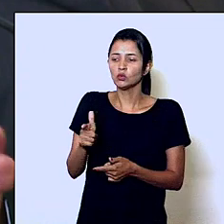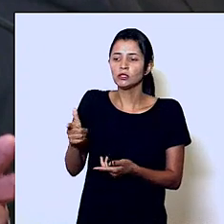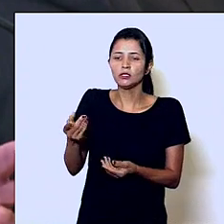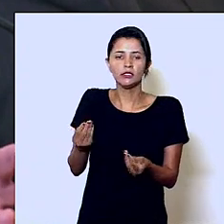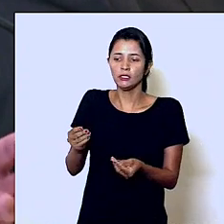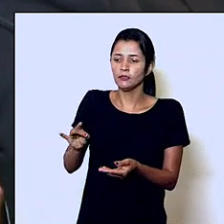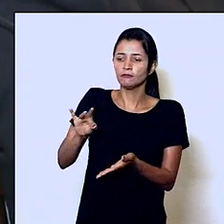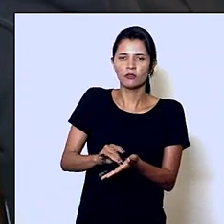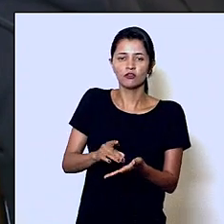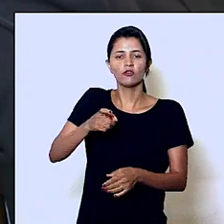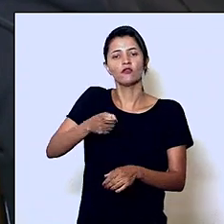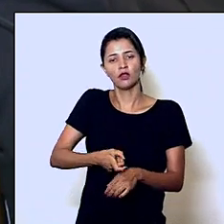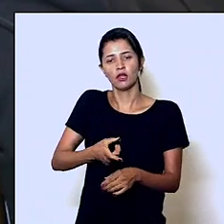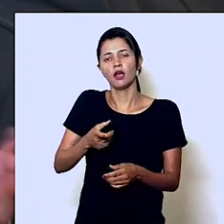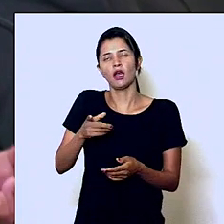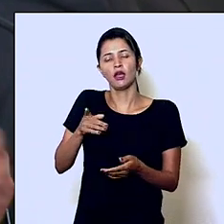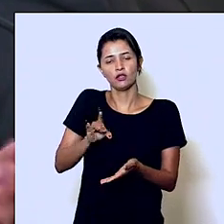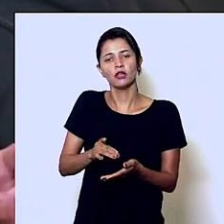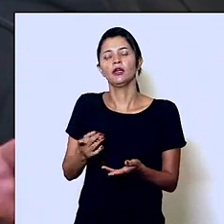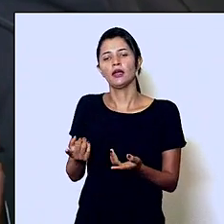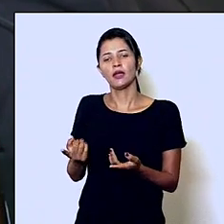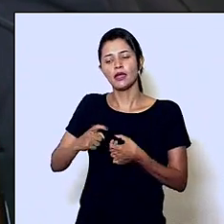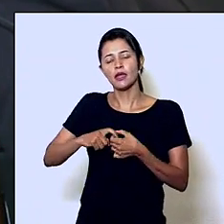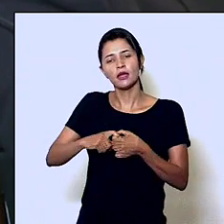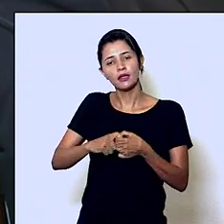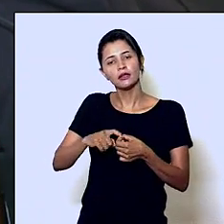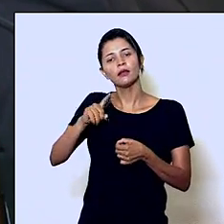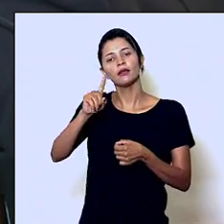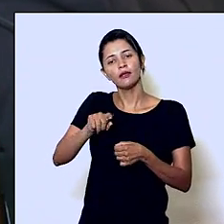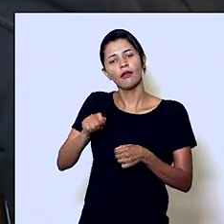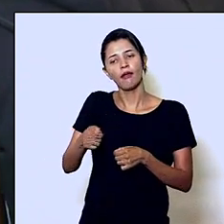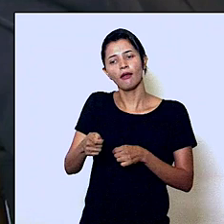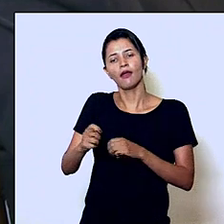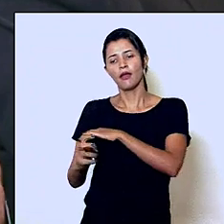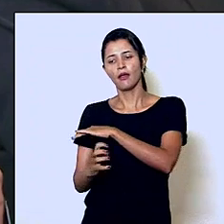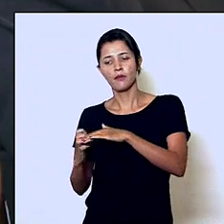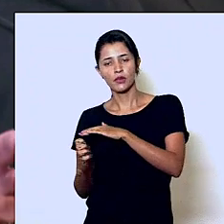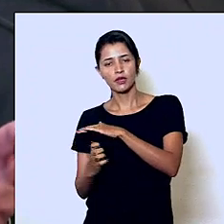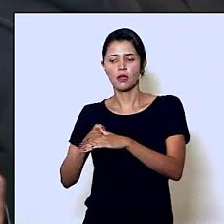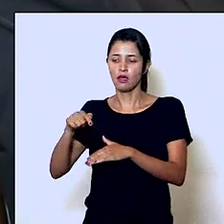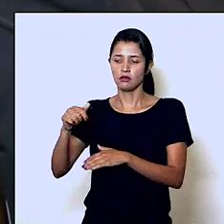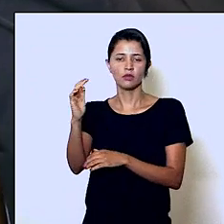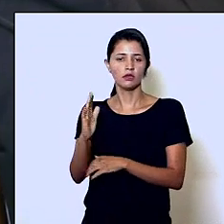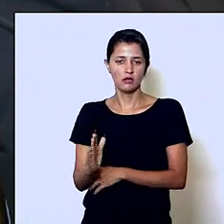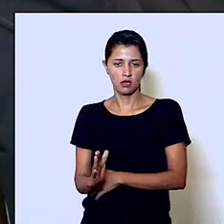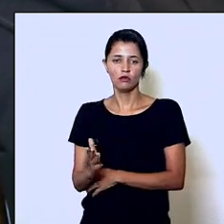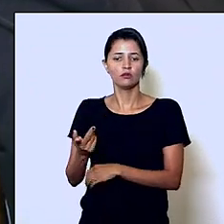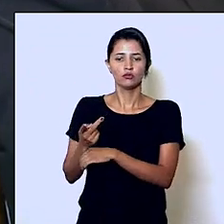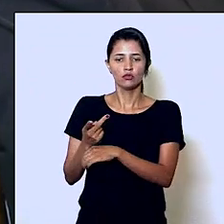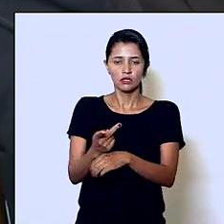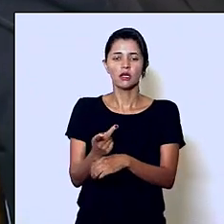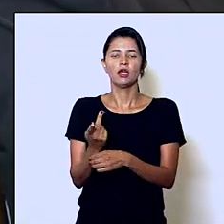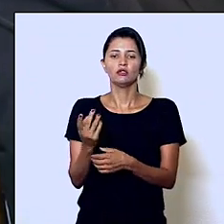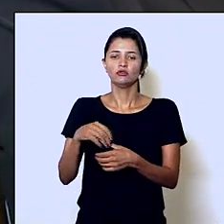reais protagonistas dessa jornada, que são as empresárias e os empresários brasileiros em busca da internacionalização de seus negócios.